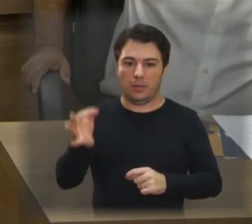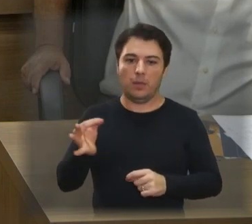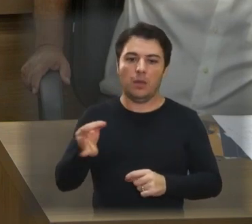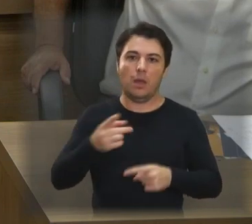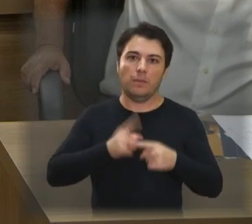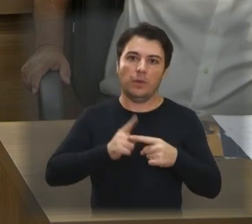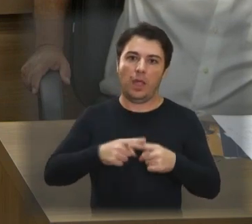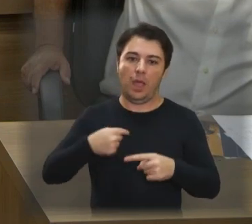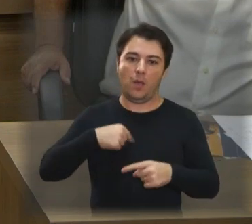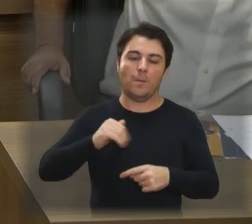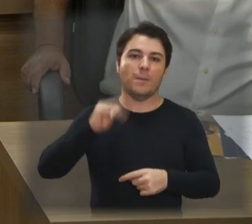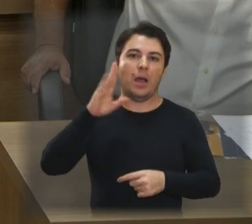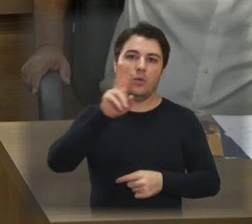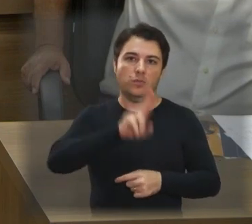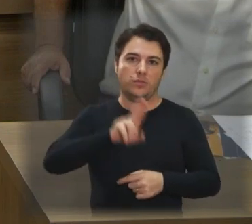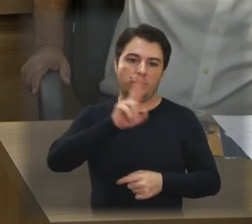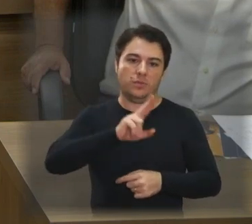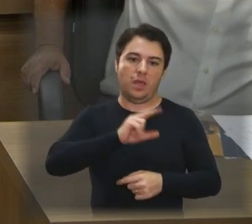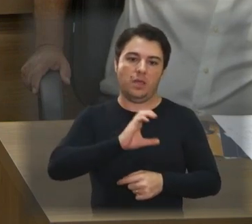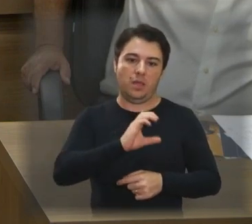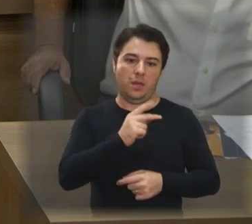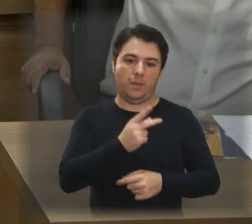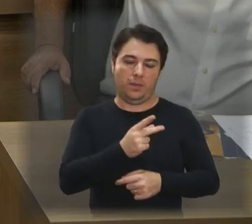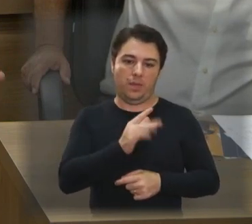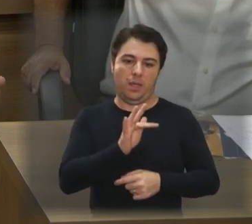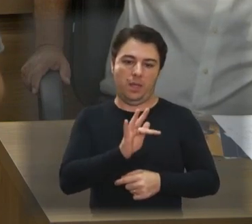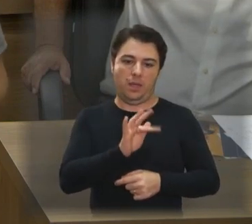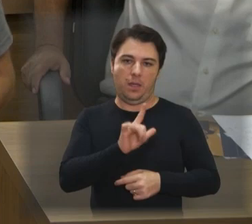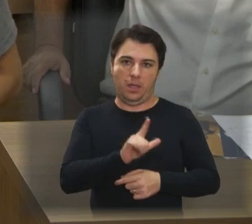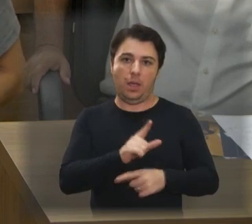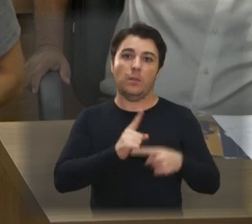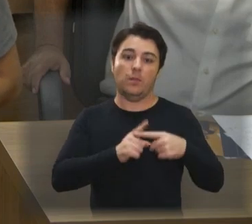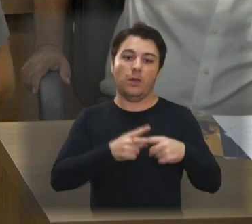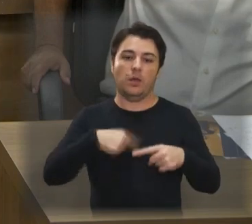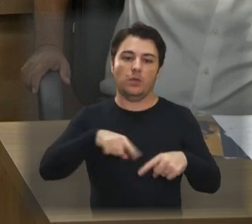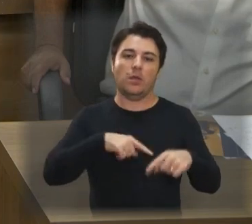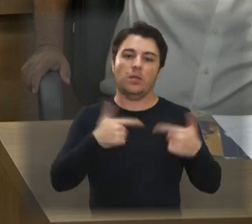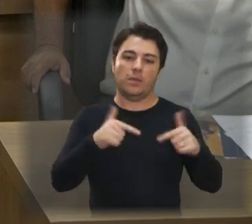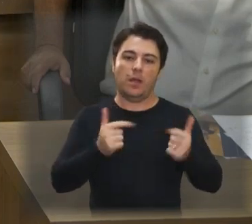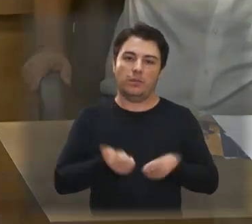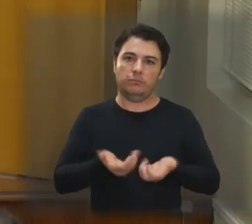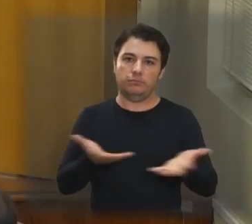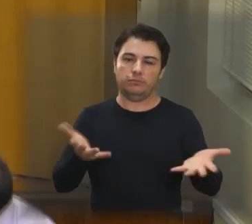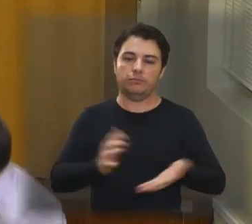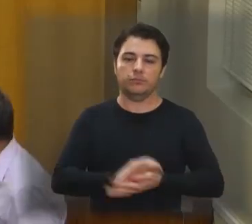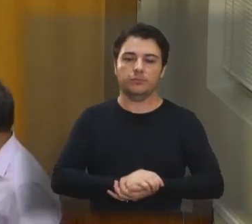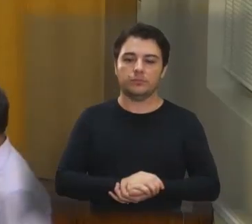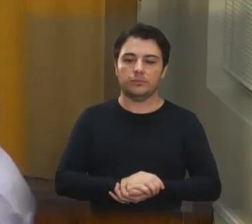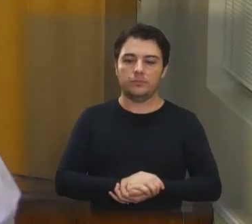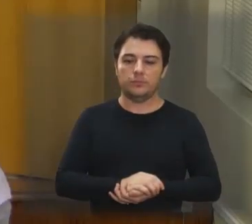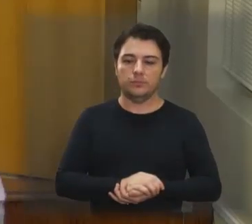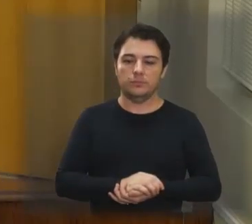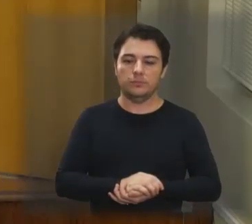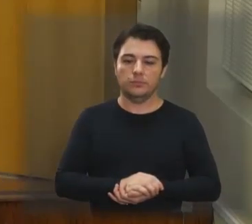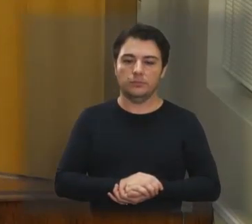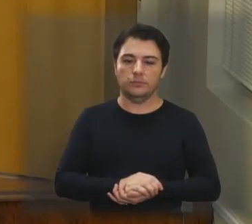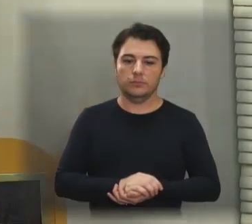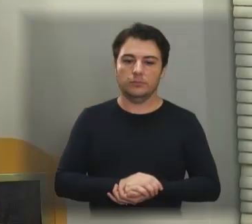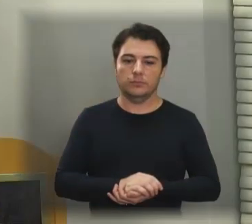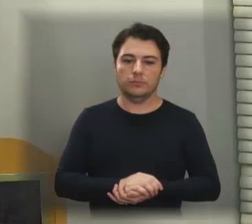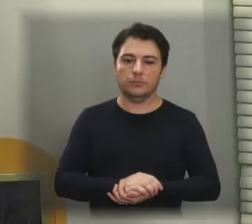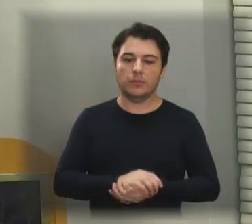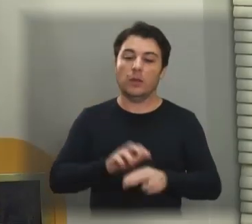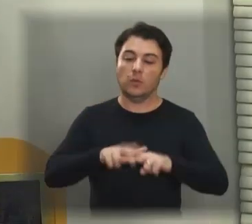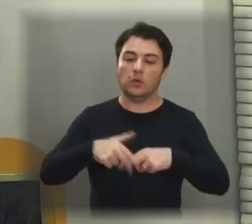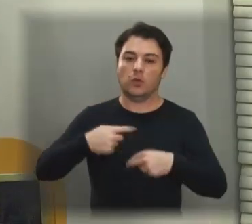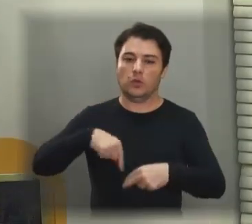não é só para os o maior consumidor de sua preferência na quadra Mas por que a gente também está trabalhando com o tirado por não muito bem colocado tá é